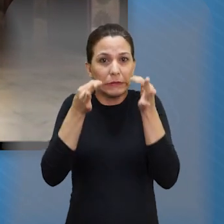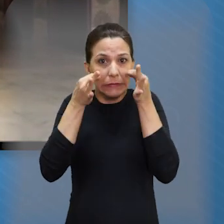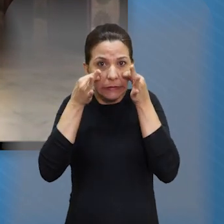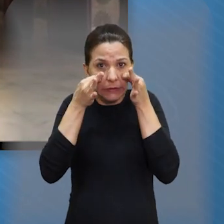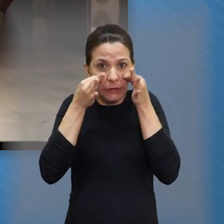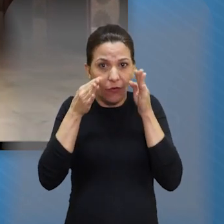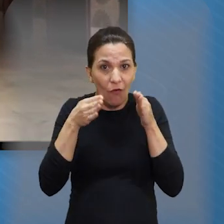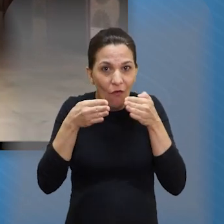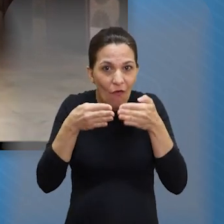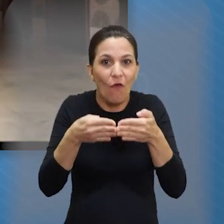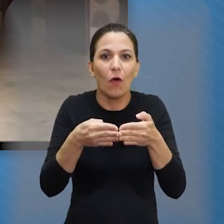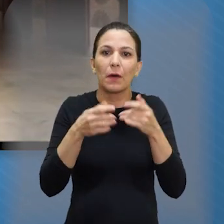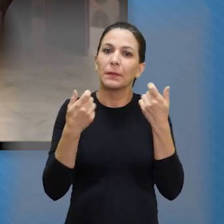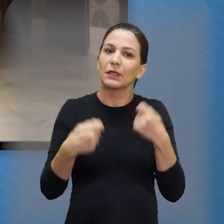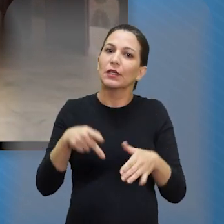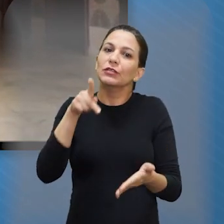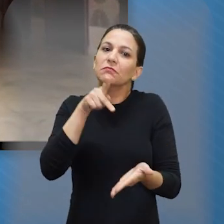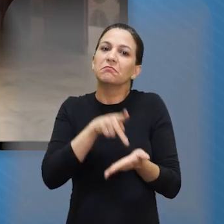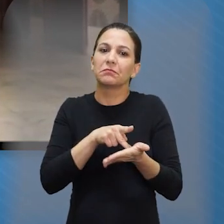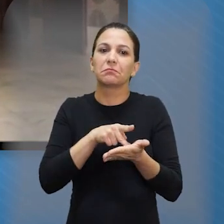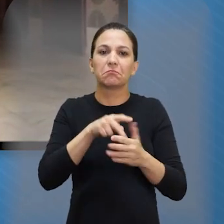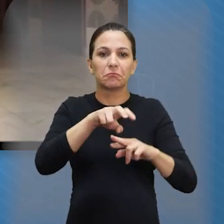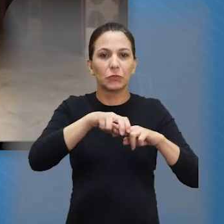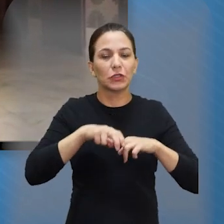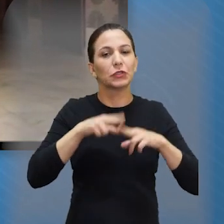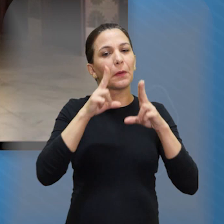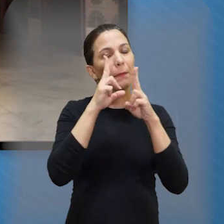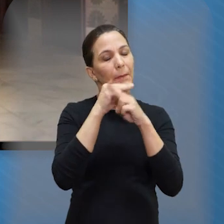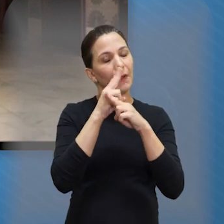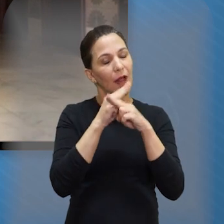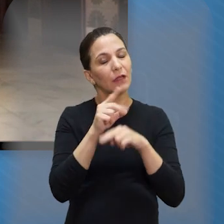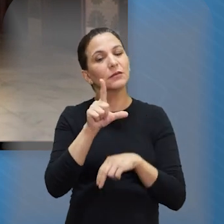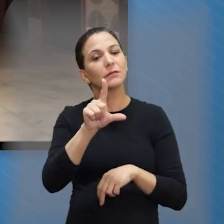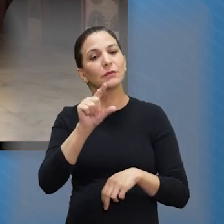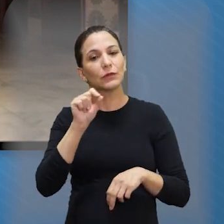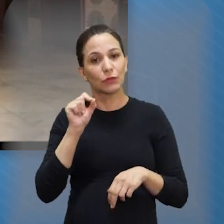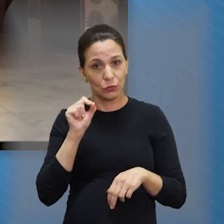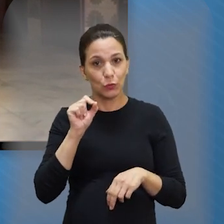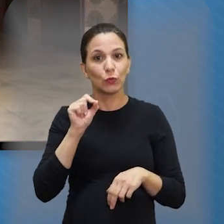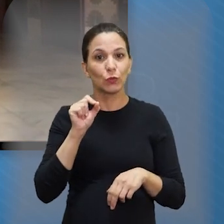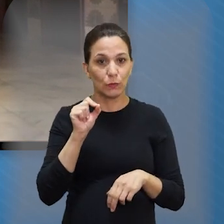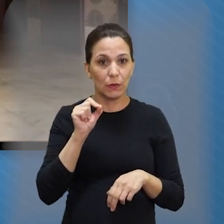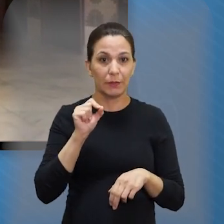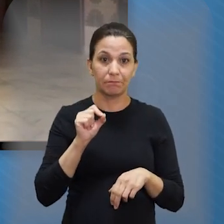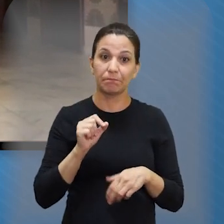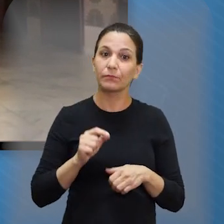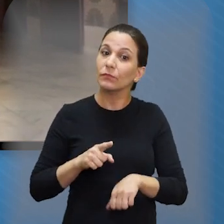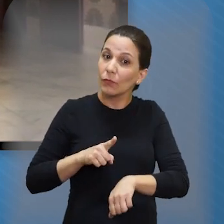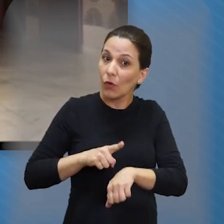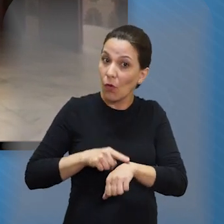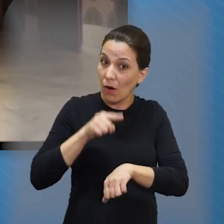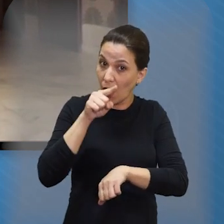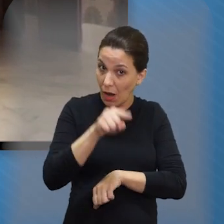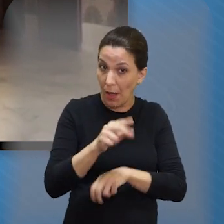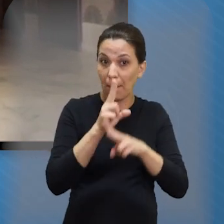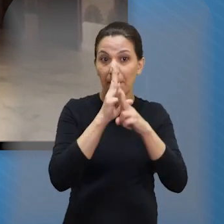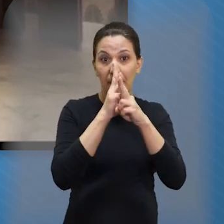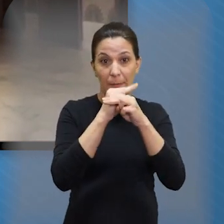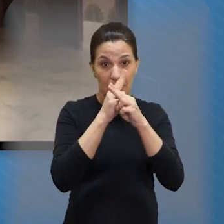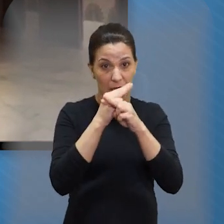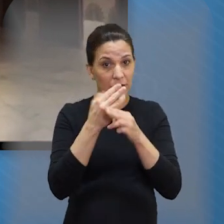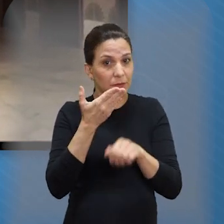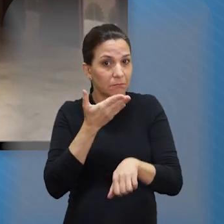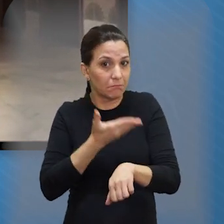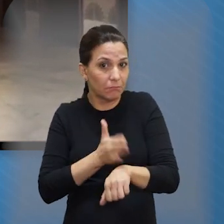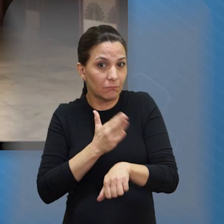me concentrar para realizar as atividades. Então o Pilates, ele me proporciona isso. Porque quando